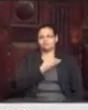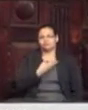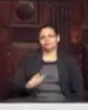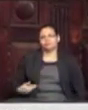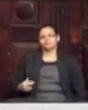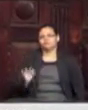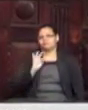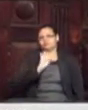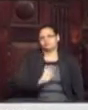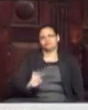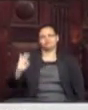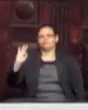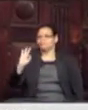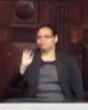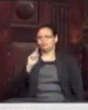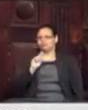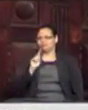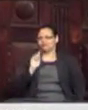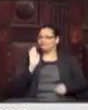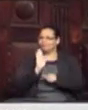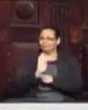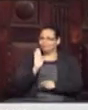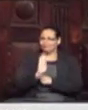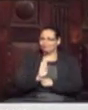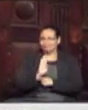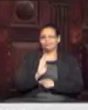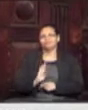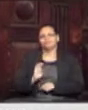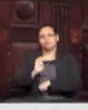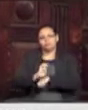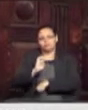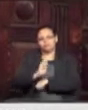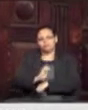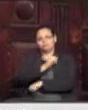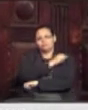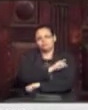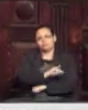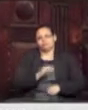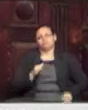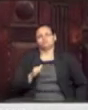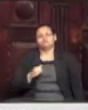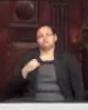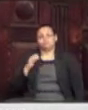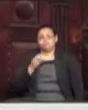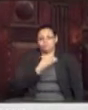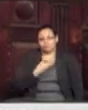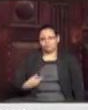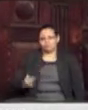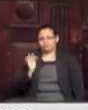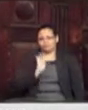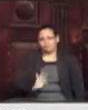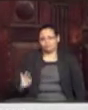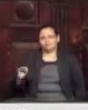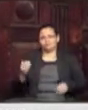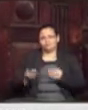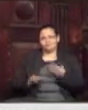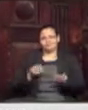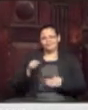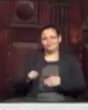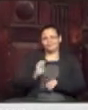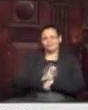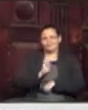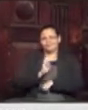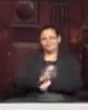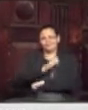federal não está auxiliando o Estado do Rio de Janeiro. O governo federal trata o Estado do Rio de